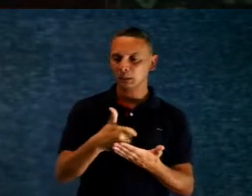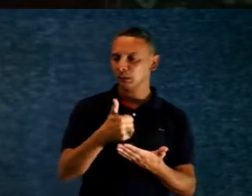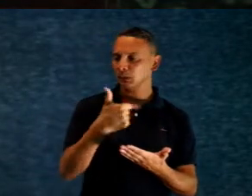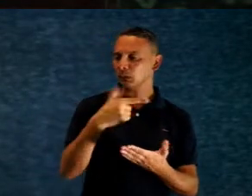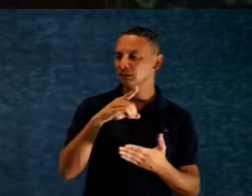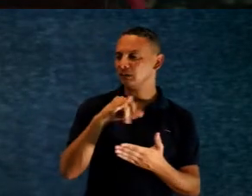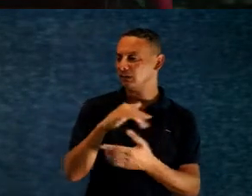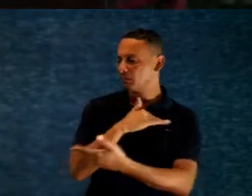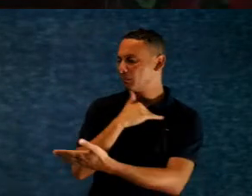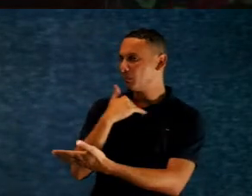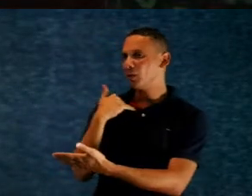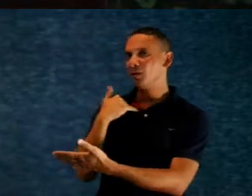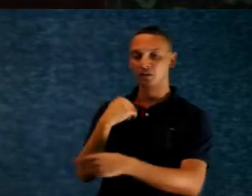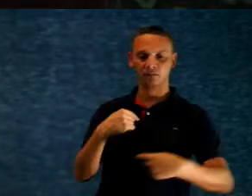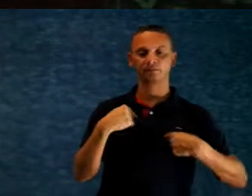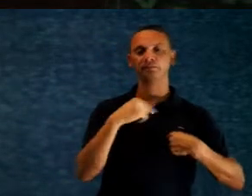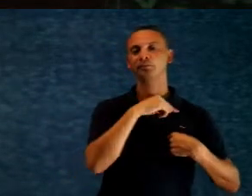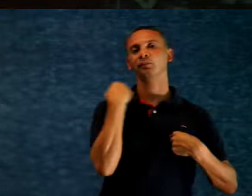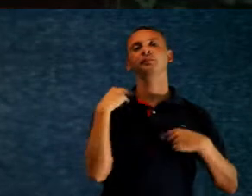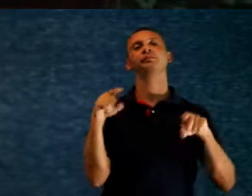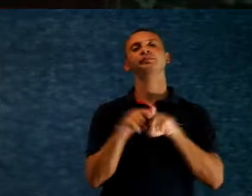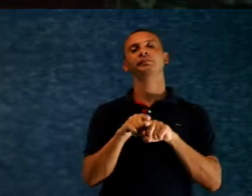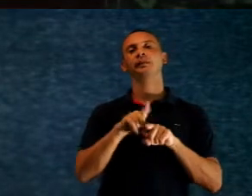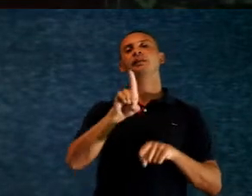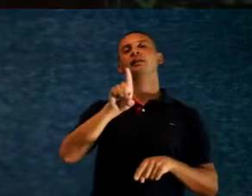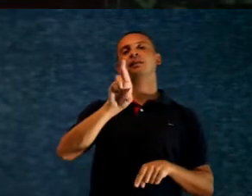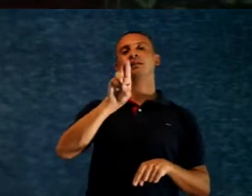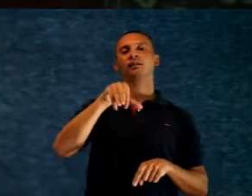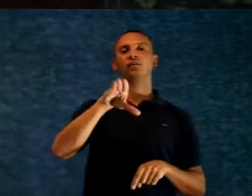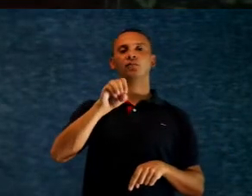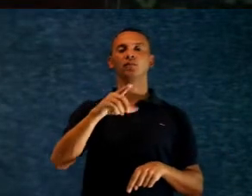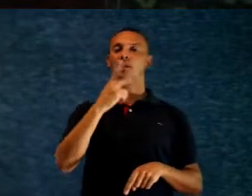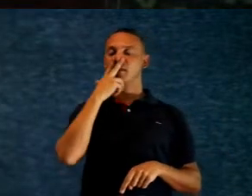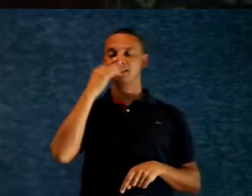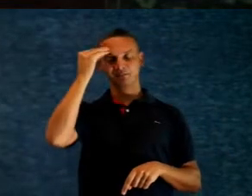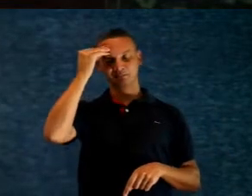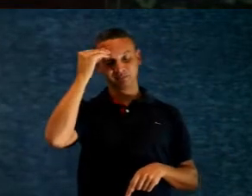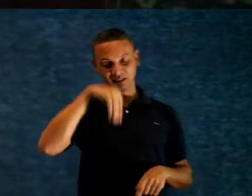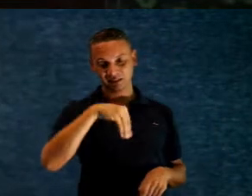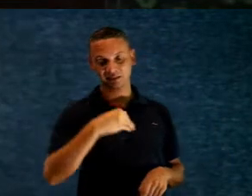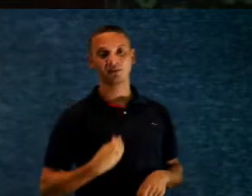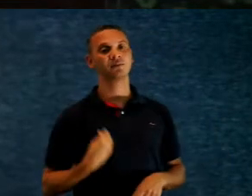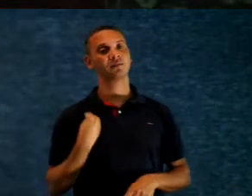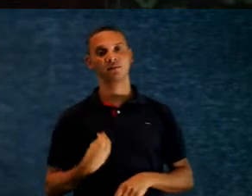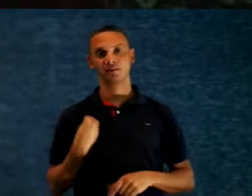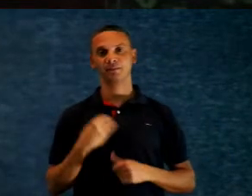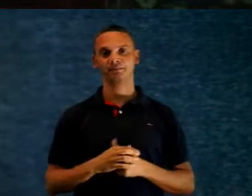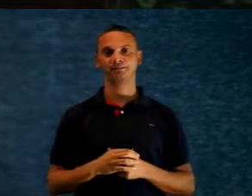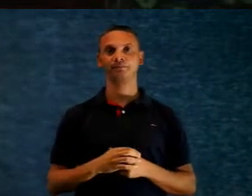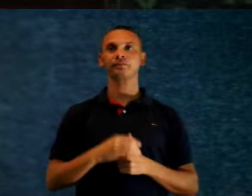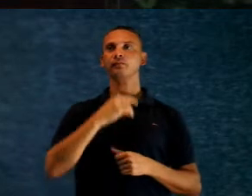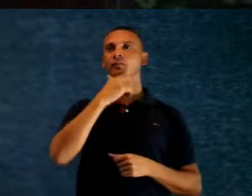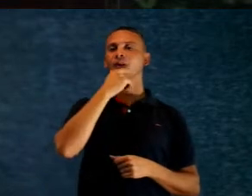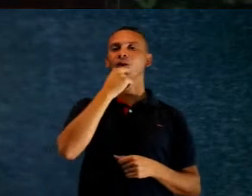à ausência de Maria Julieta, ele desistiu de viver. Né? Há o Pedro Augusto, que é o filho